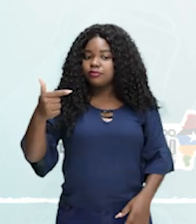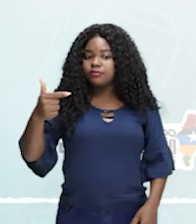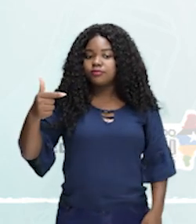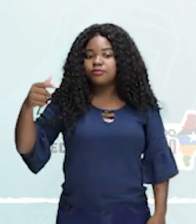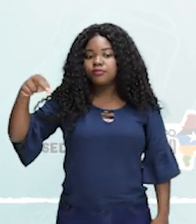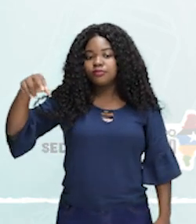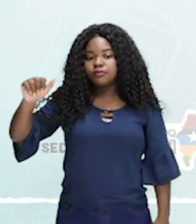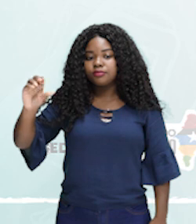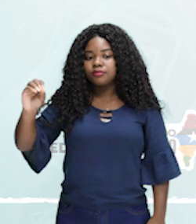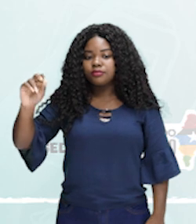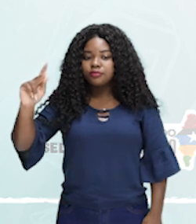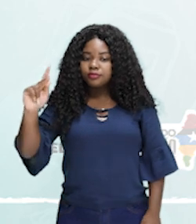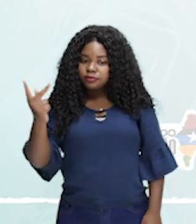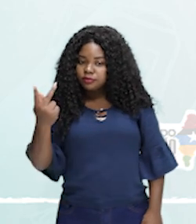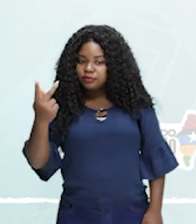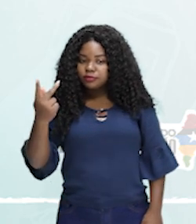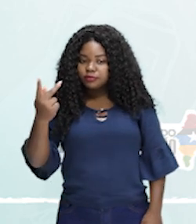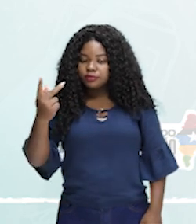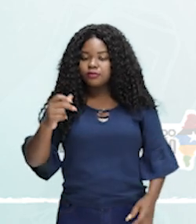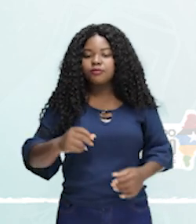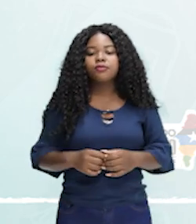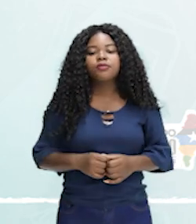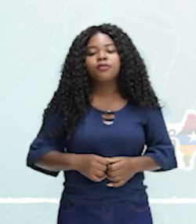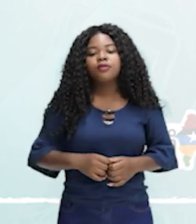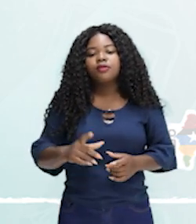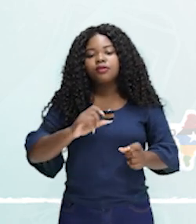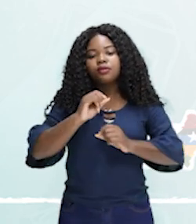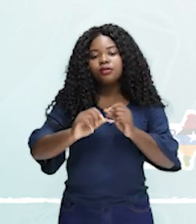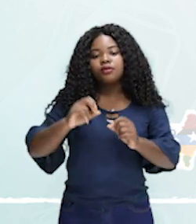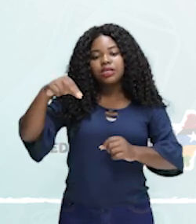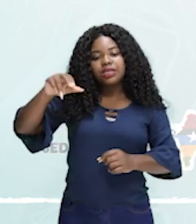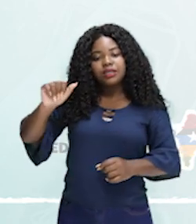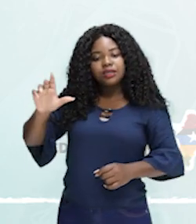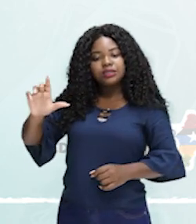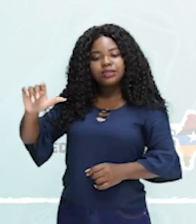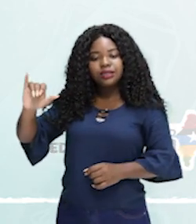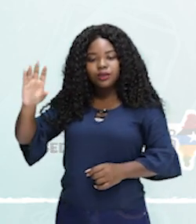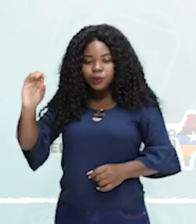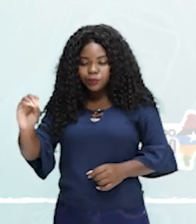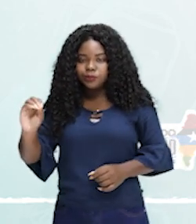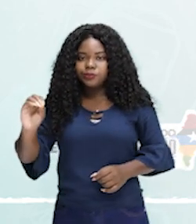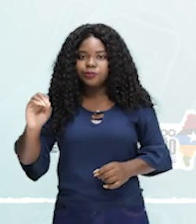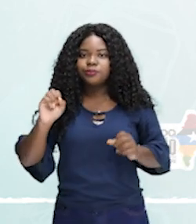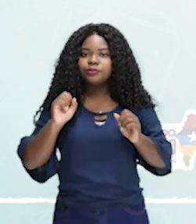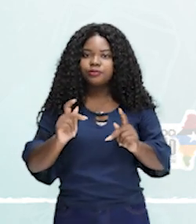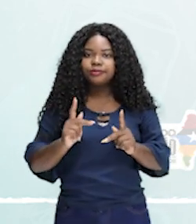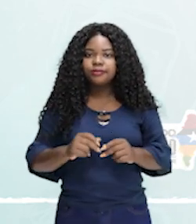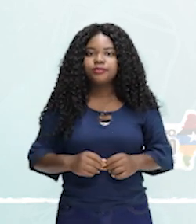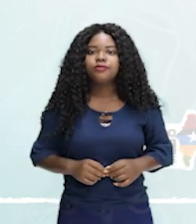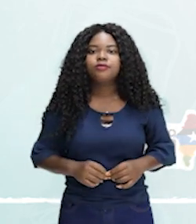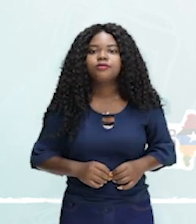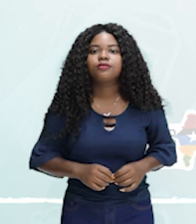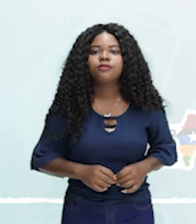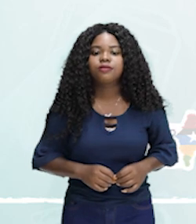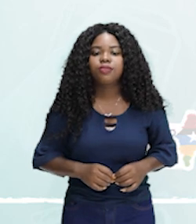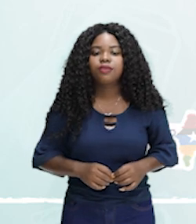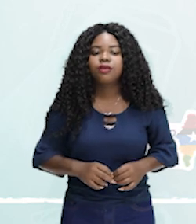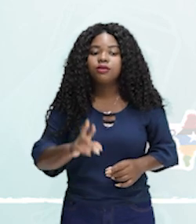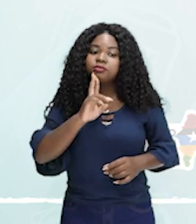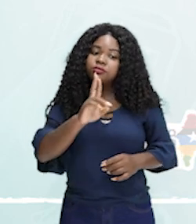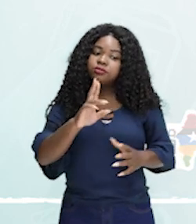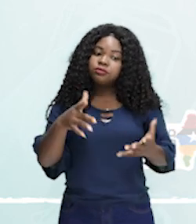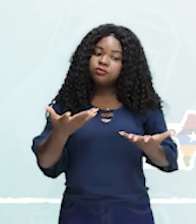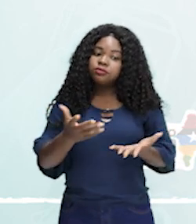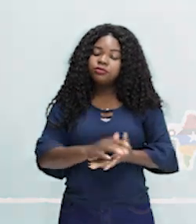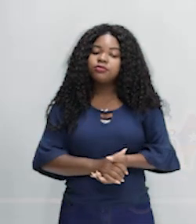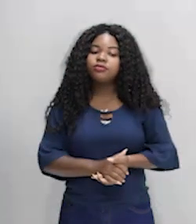reagindo com hidróxido de sódio, produzindo um sal mais água, beleza? Eu já meio que respondi a